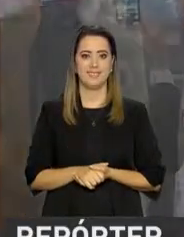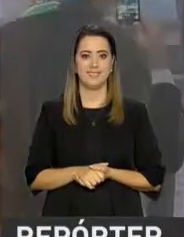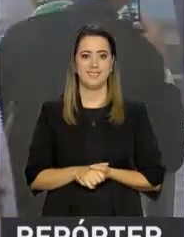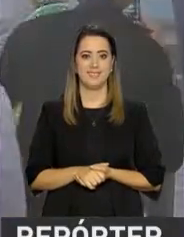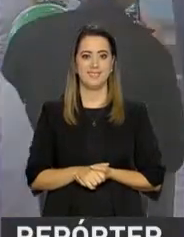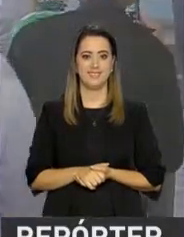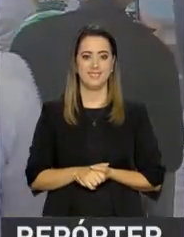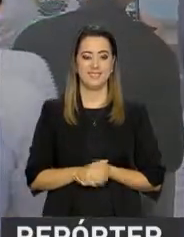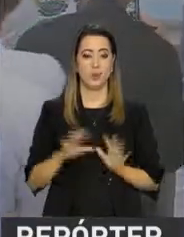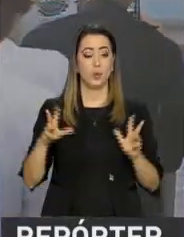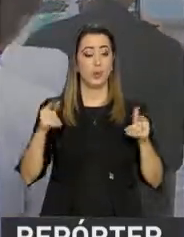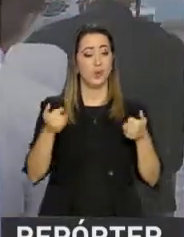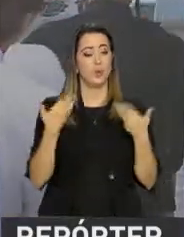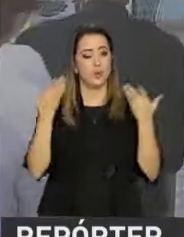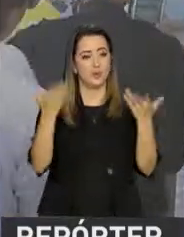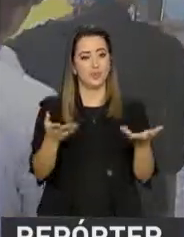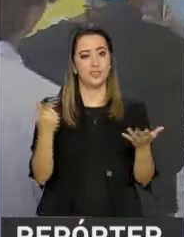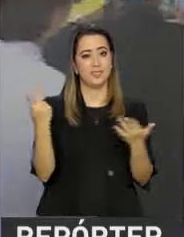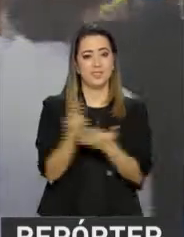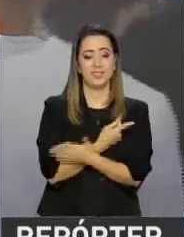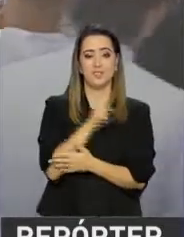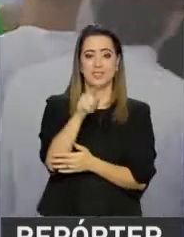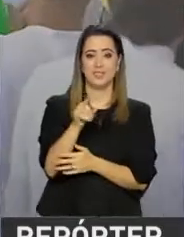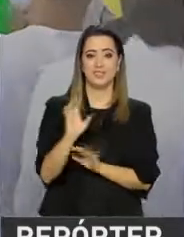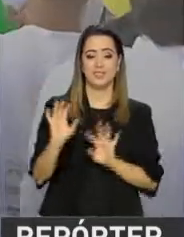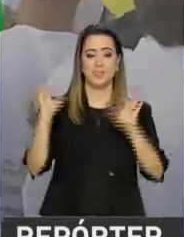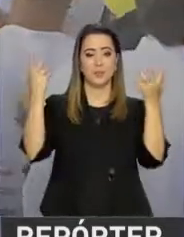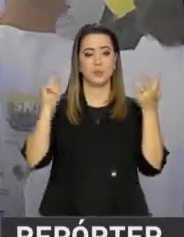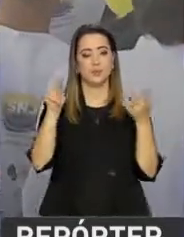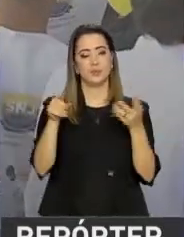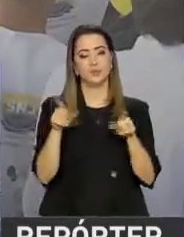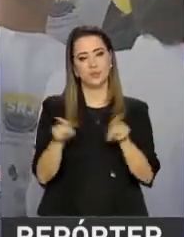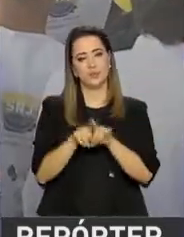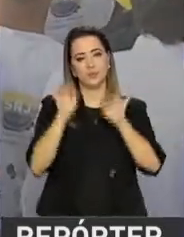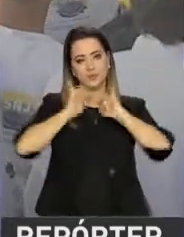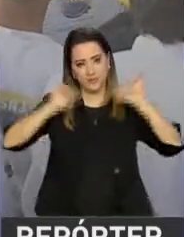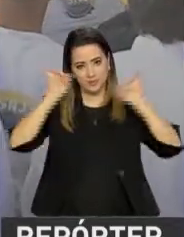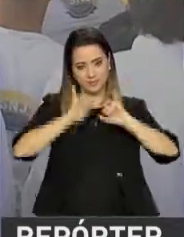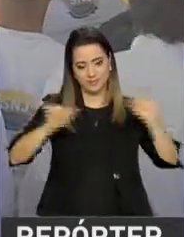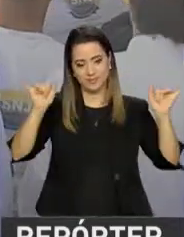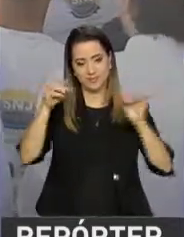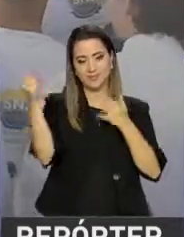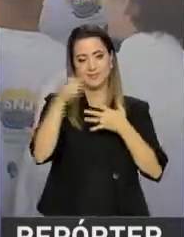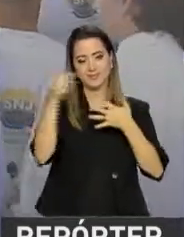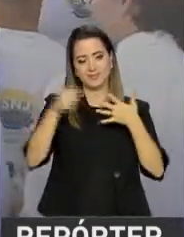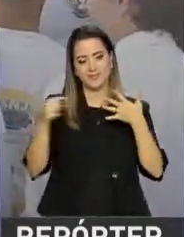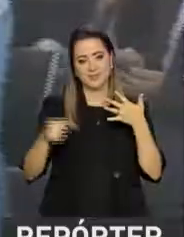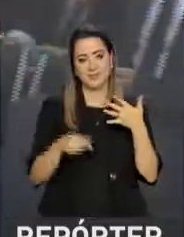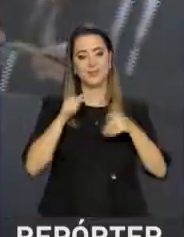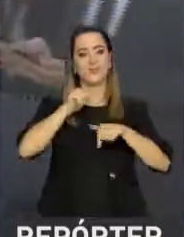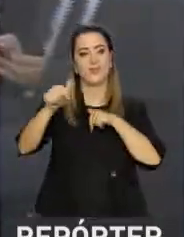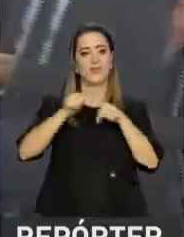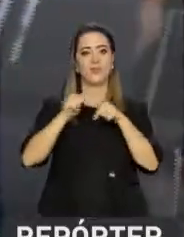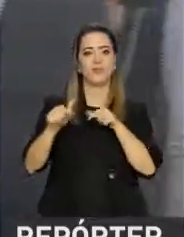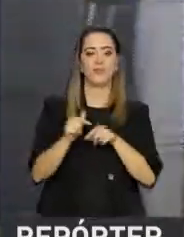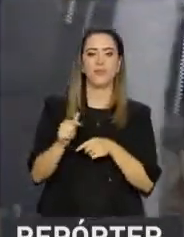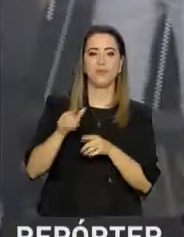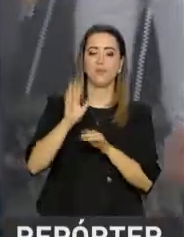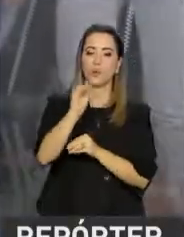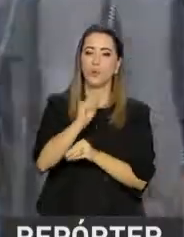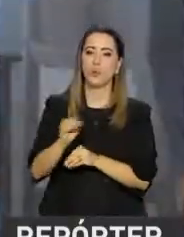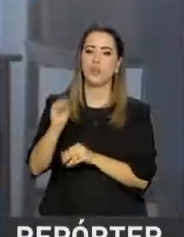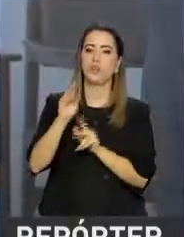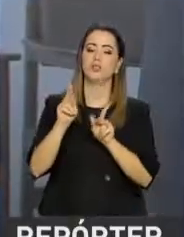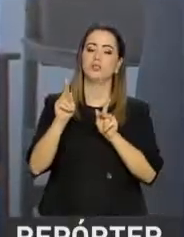todo este cenário aconteceu na cerimônia onde foram anunciadas medidas e ações no atendimento aos